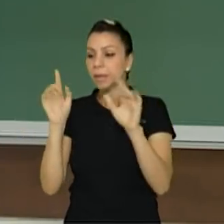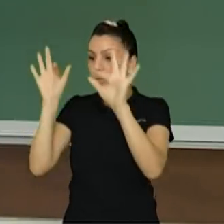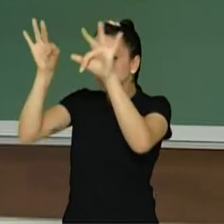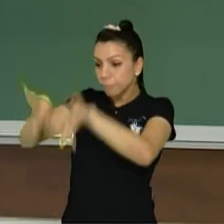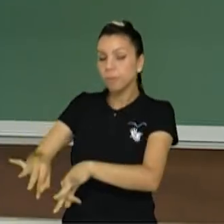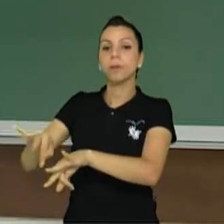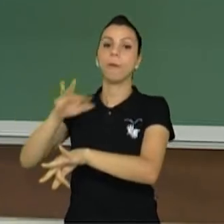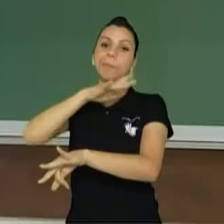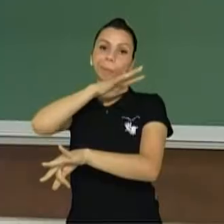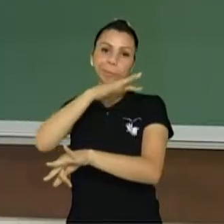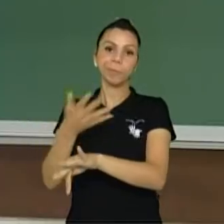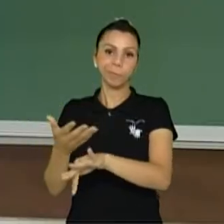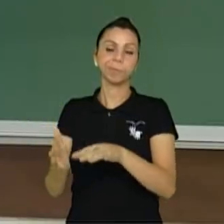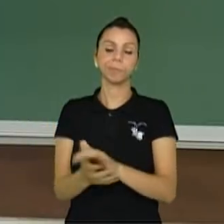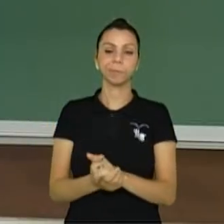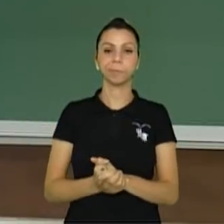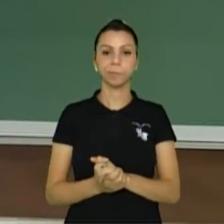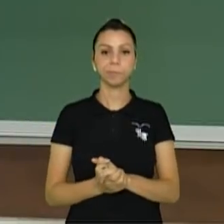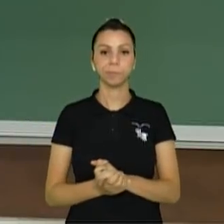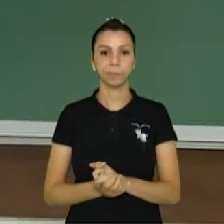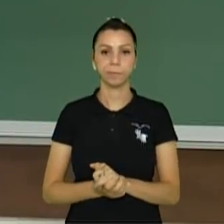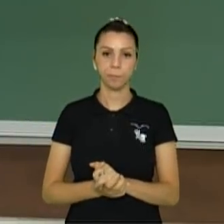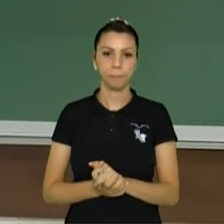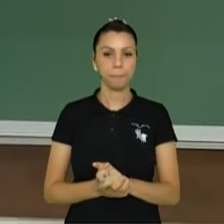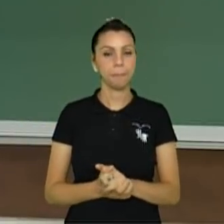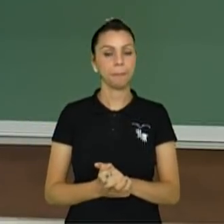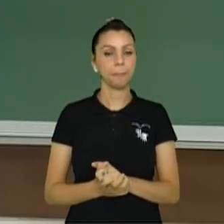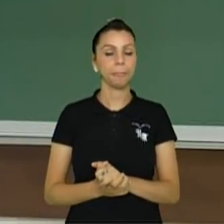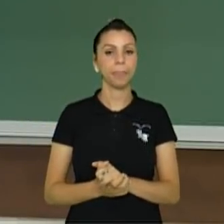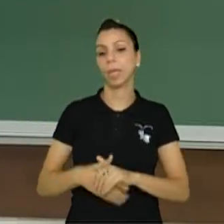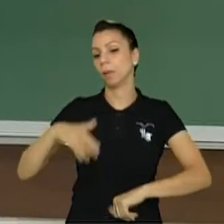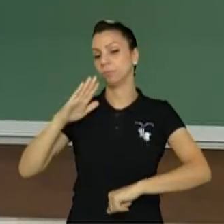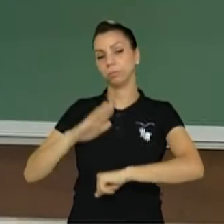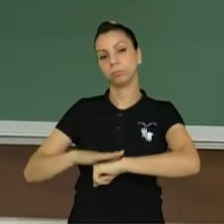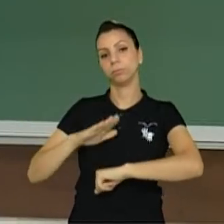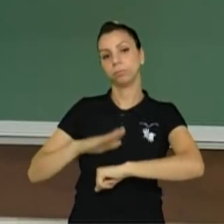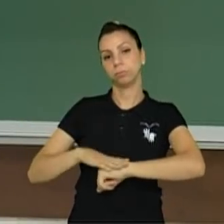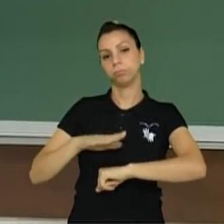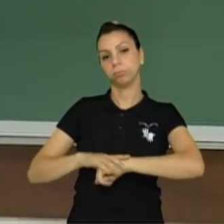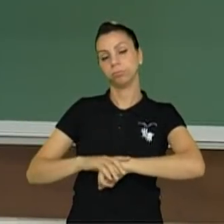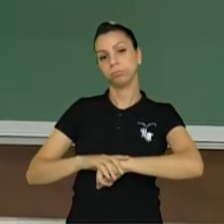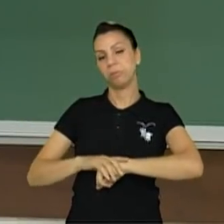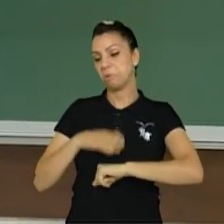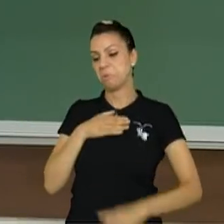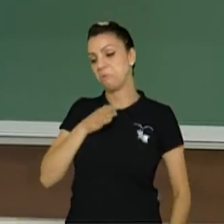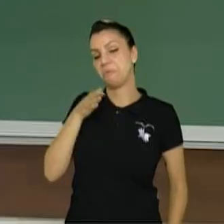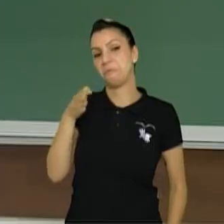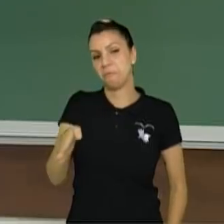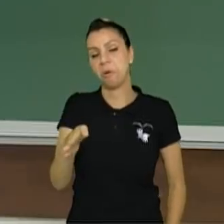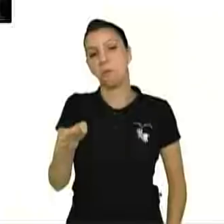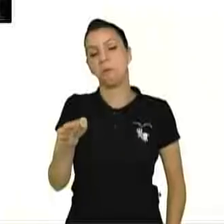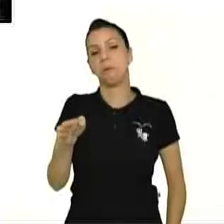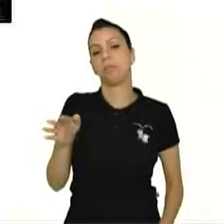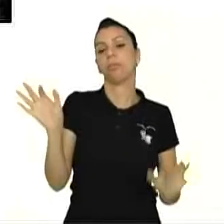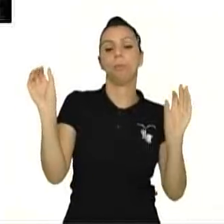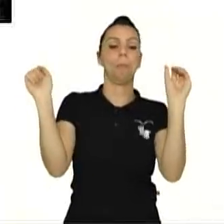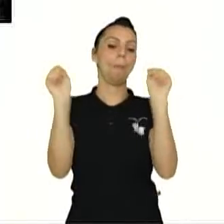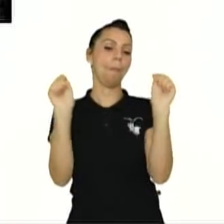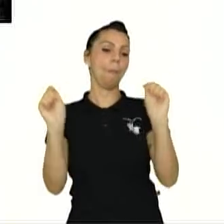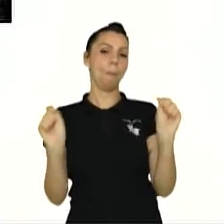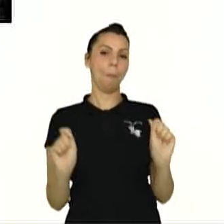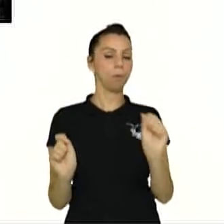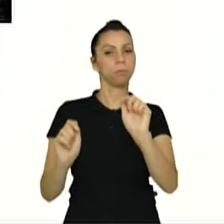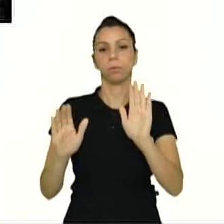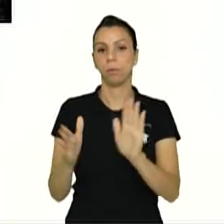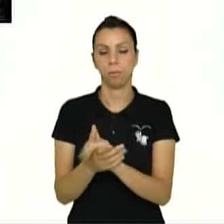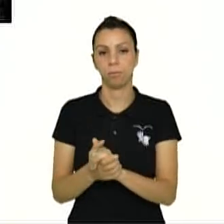pequeno trecho do samba, vamos lá. Eu não me passo para estas festas de chique, por causa